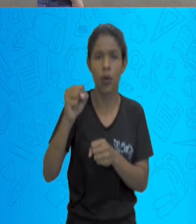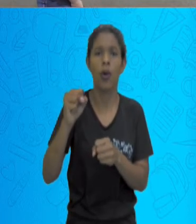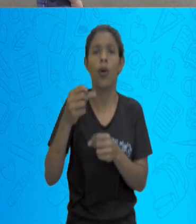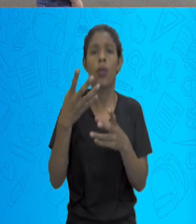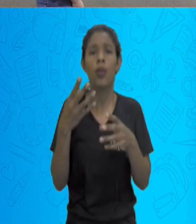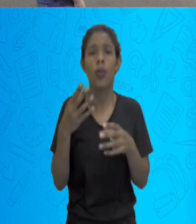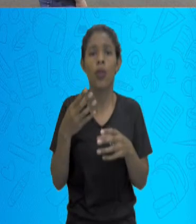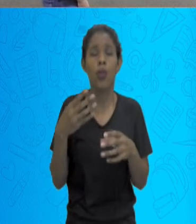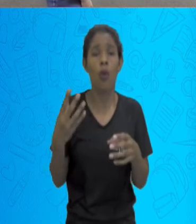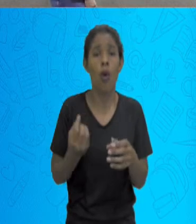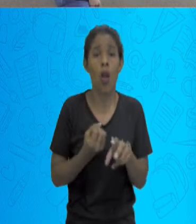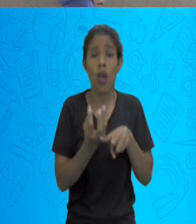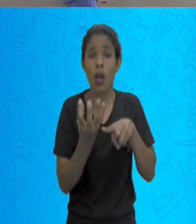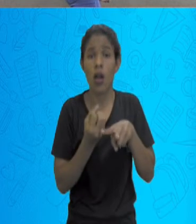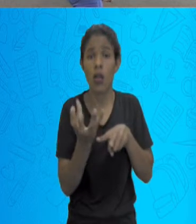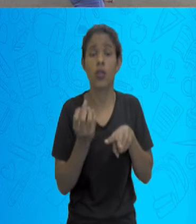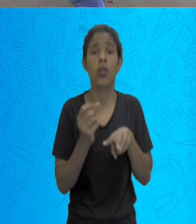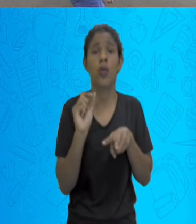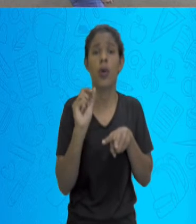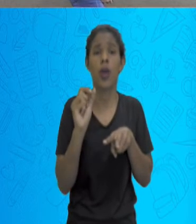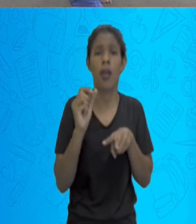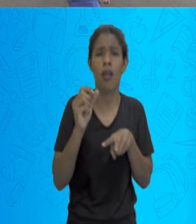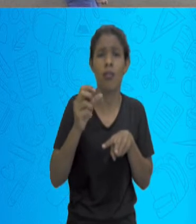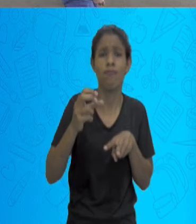bilhões de dólares, ou seja,